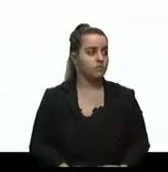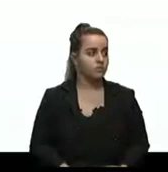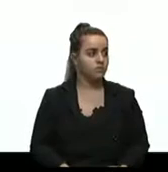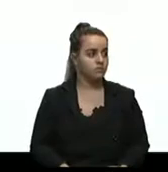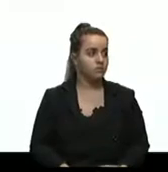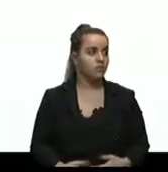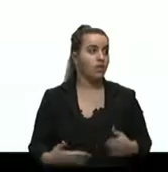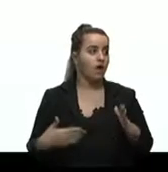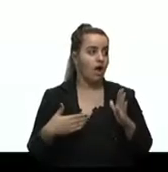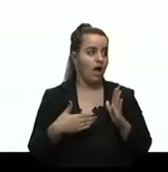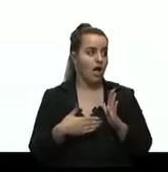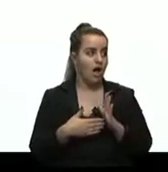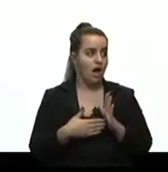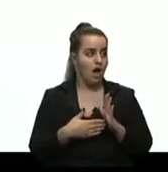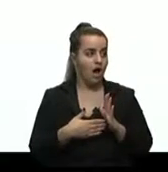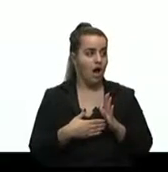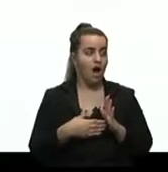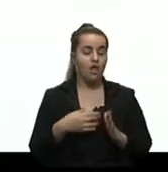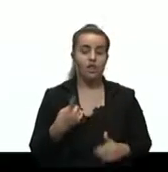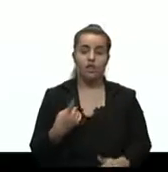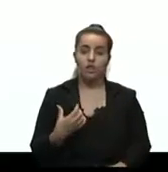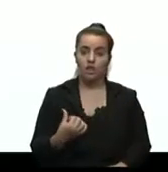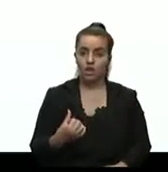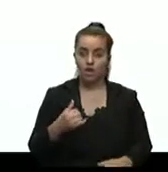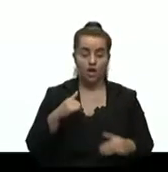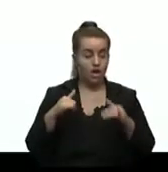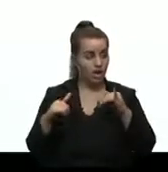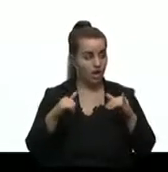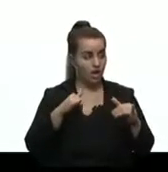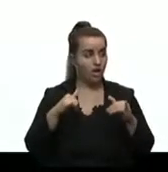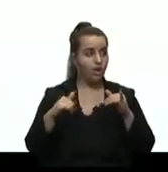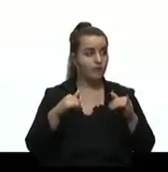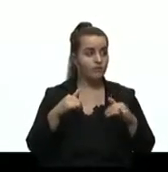até a 16ª.